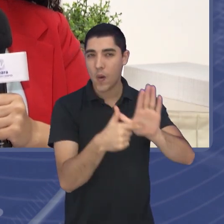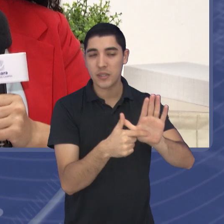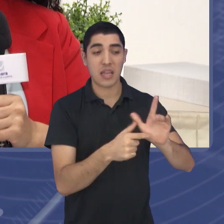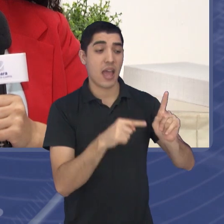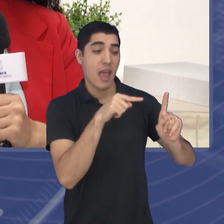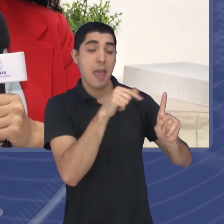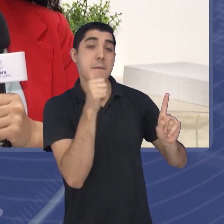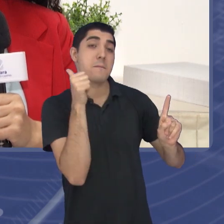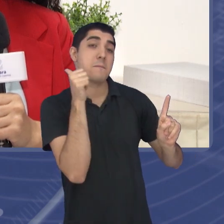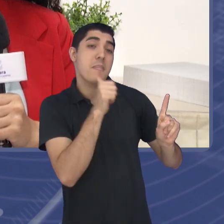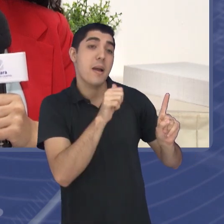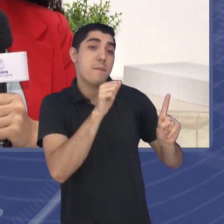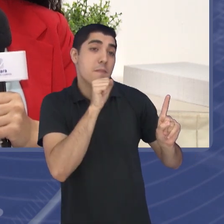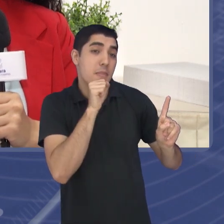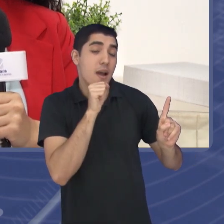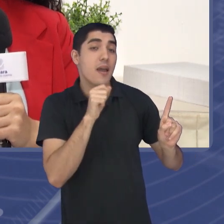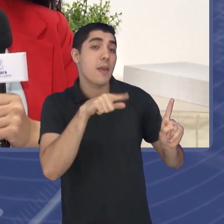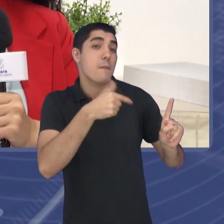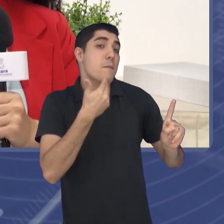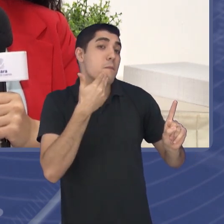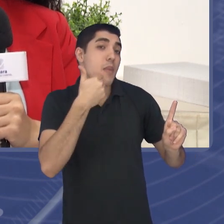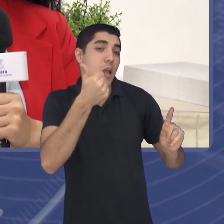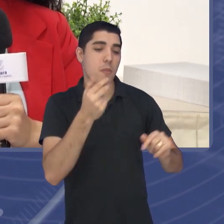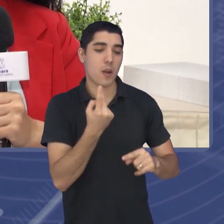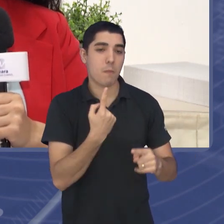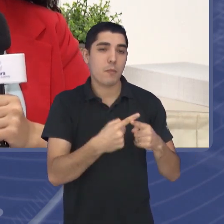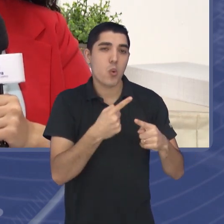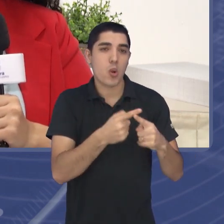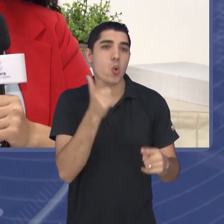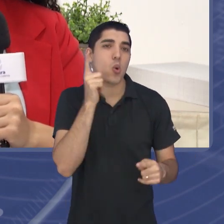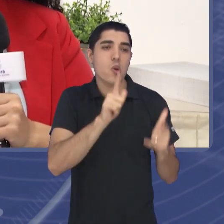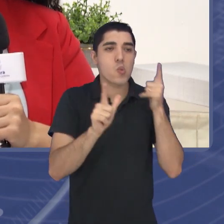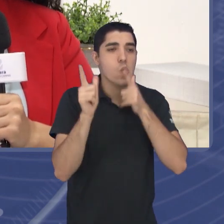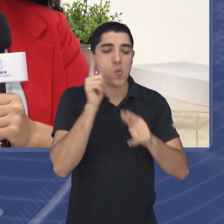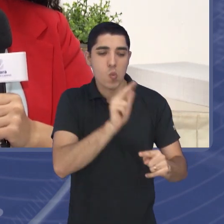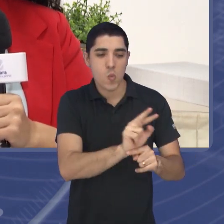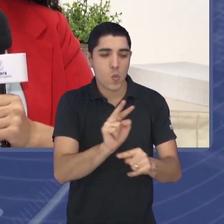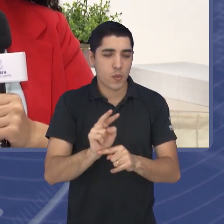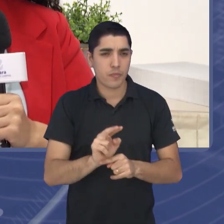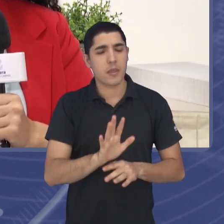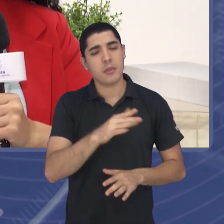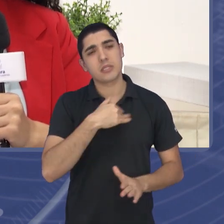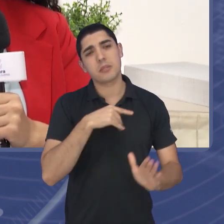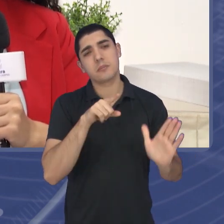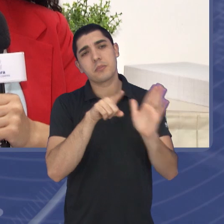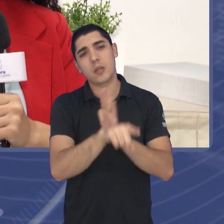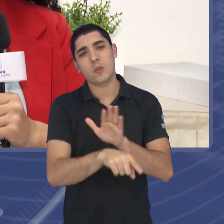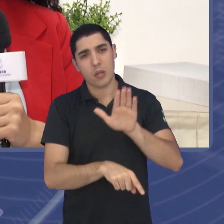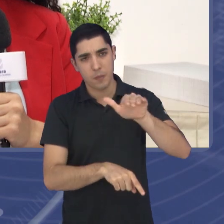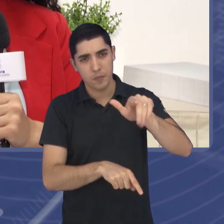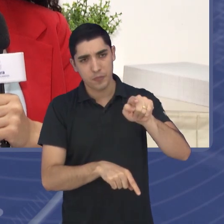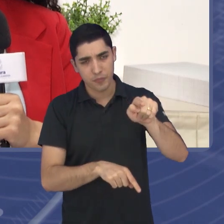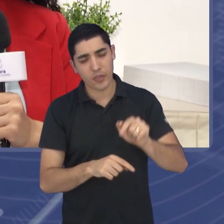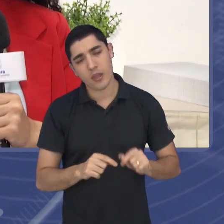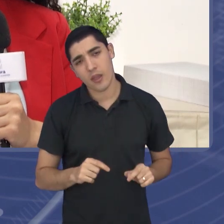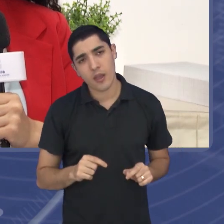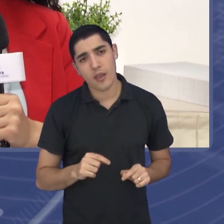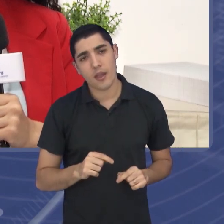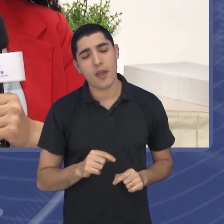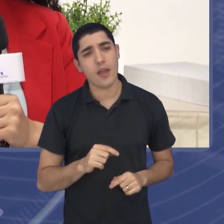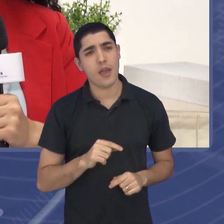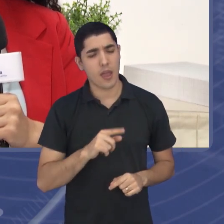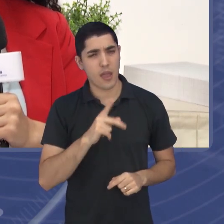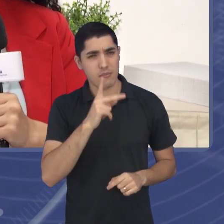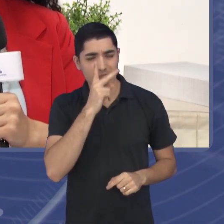maternos, eles acabam sendo aflorados. E aí eu quero perguntar para a Letícia, Tami, que ainda há um